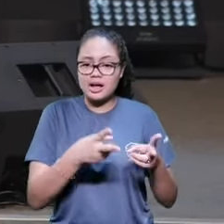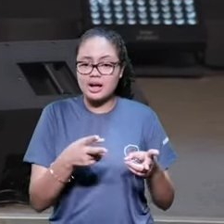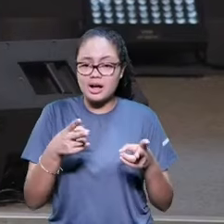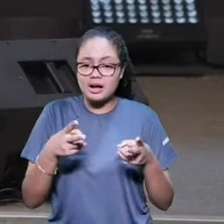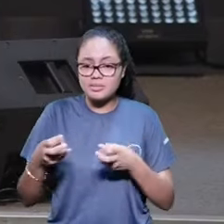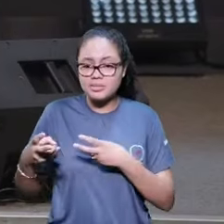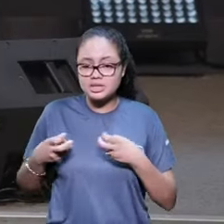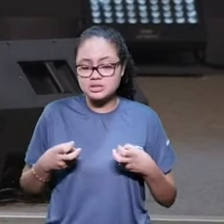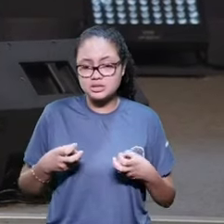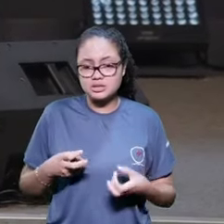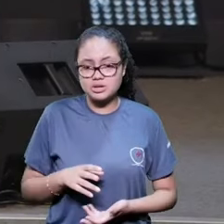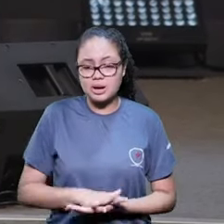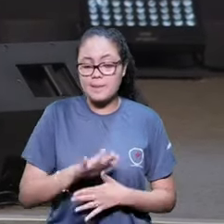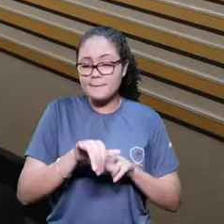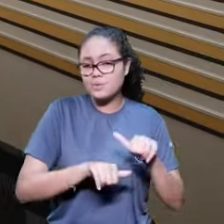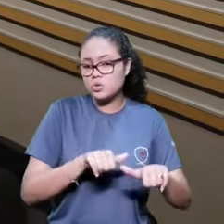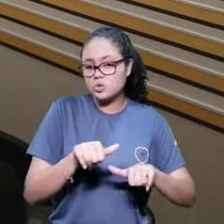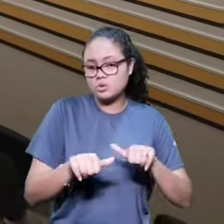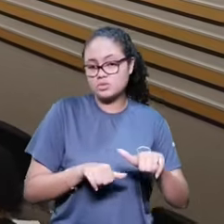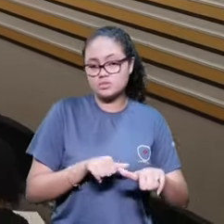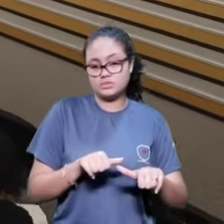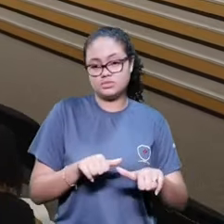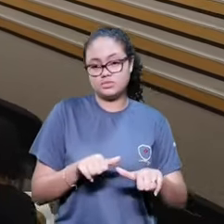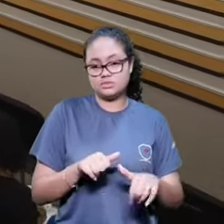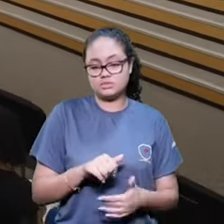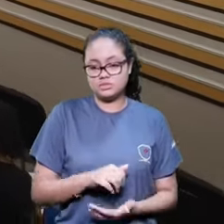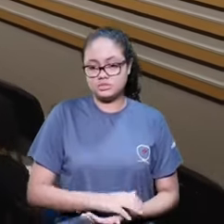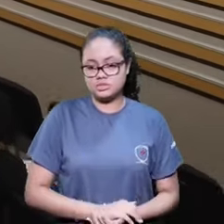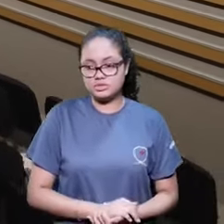O intercessor mudou.